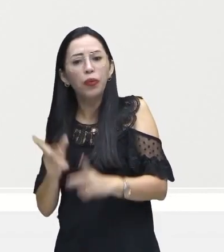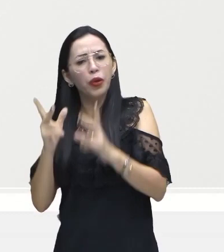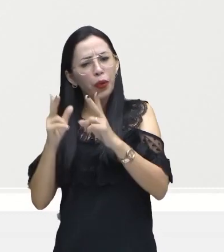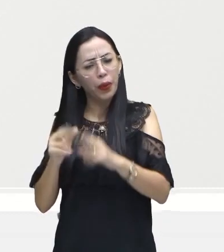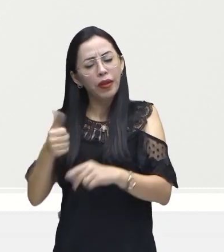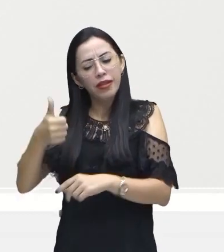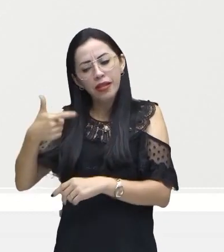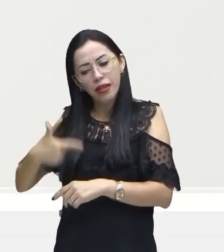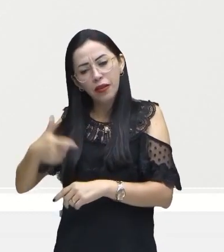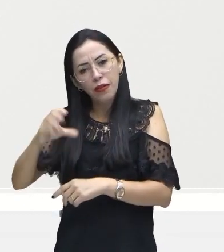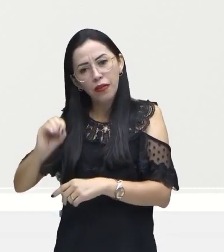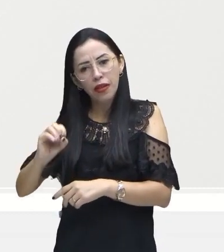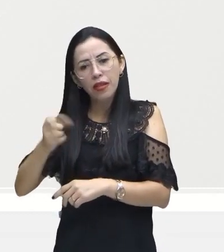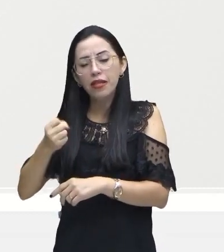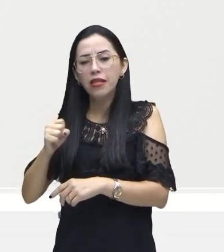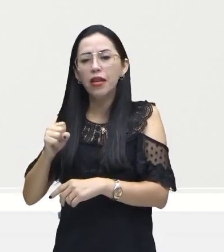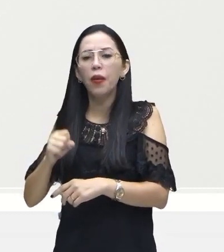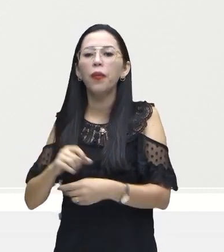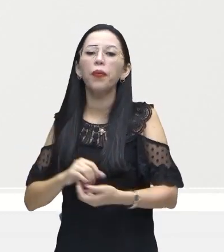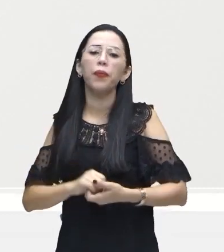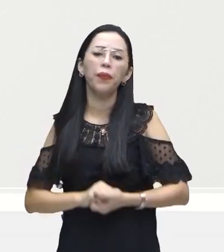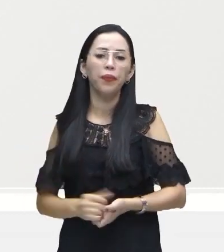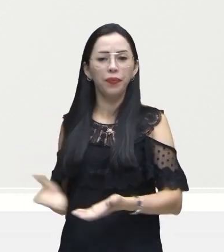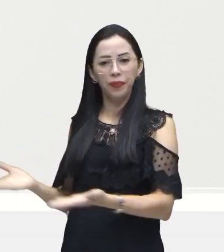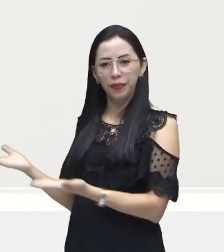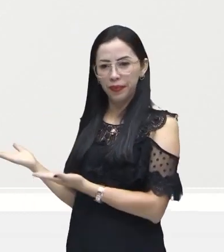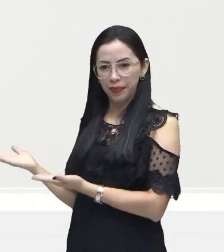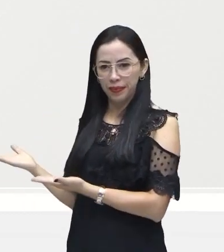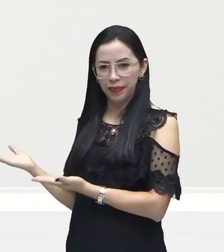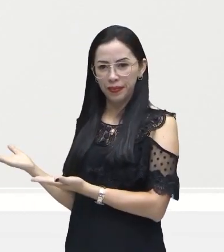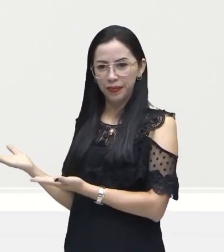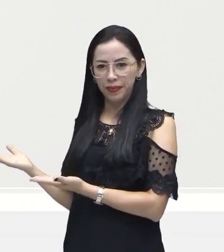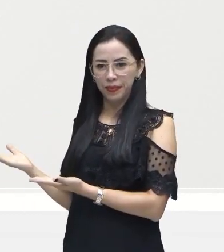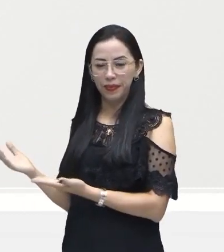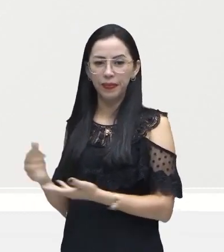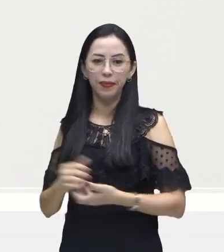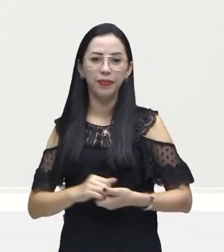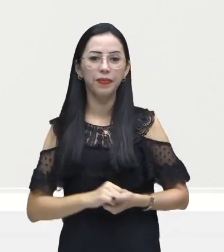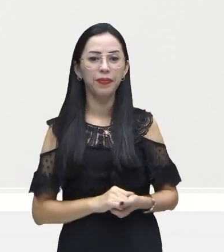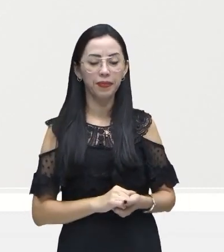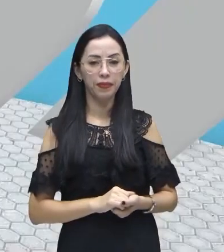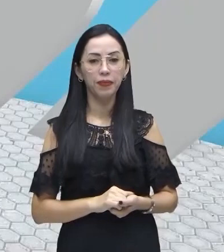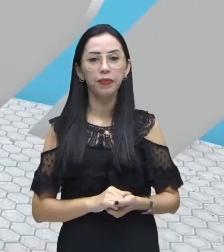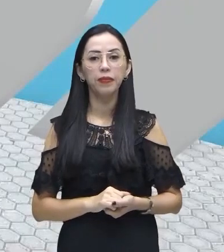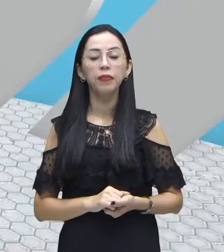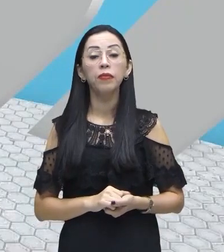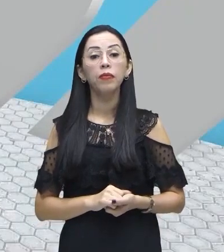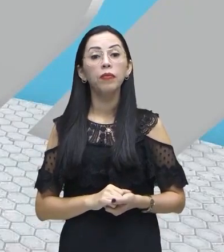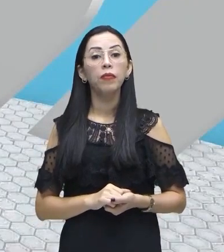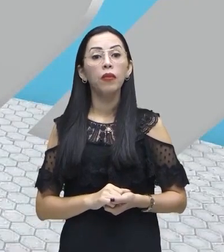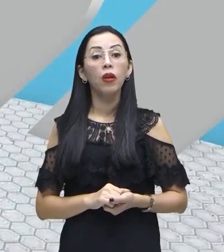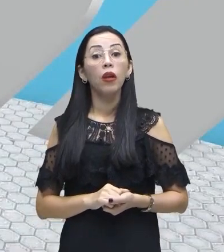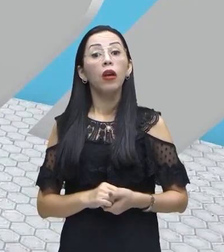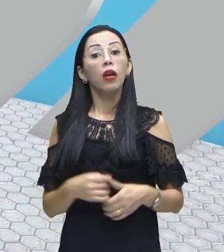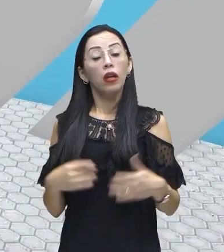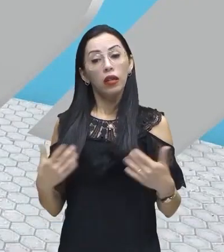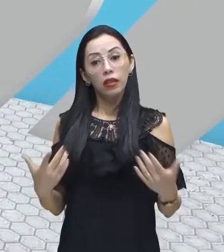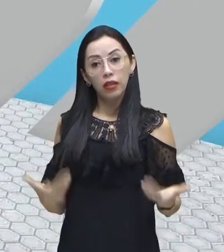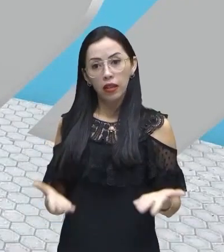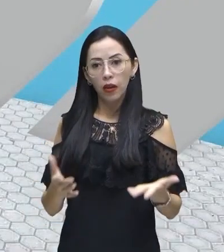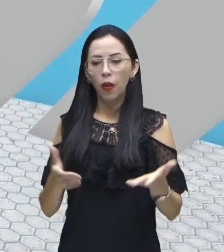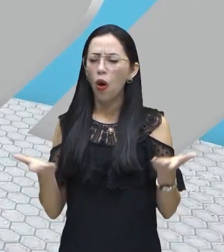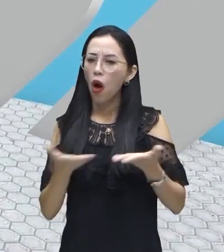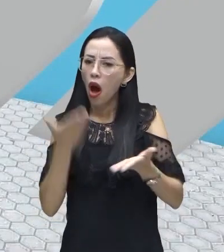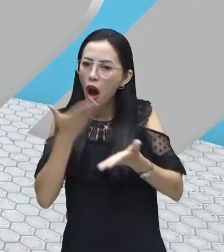120 segundos. É uma outra maneira de verificar o problema. Aqui comigo. Então, iniciamos a aula de